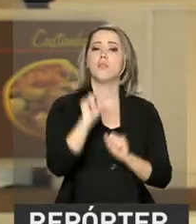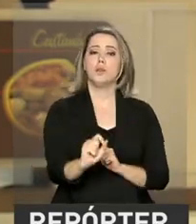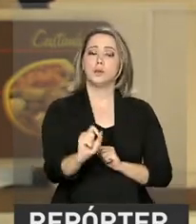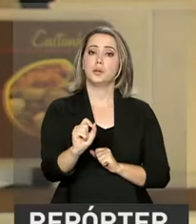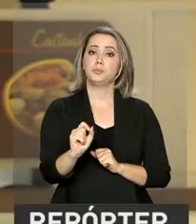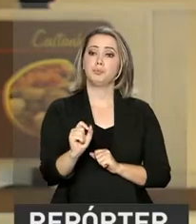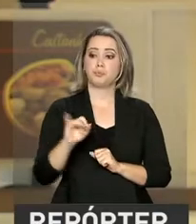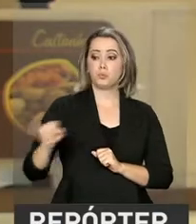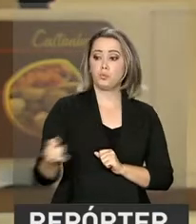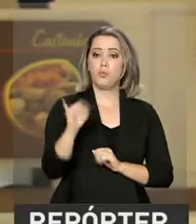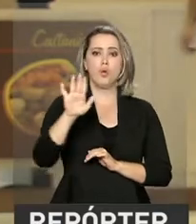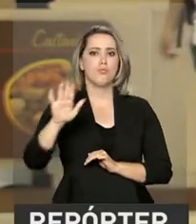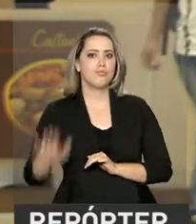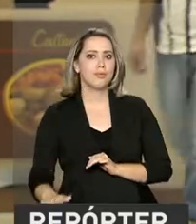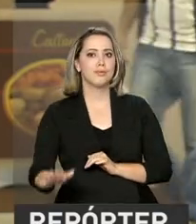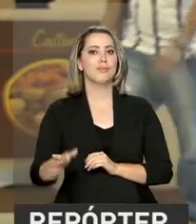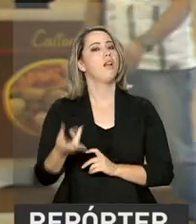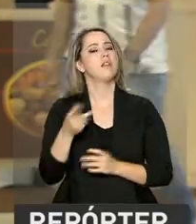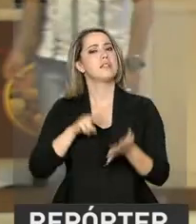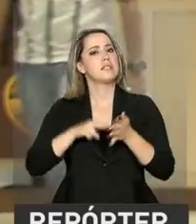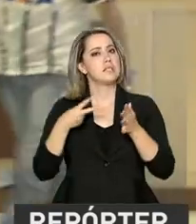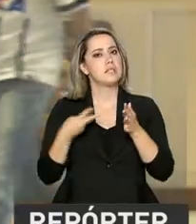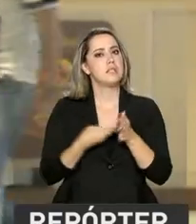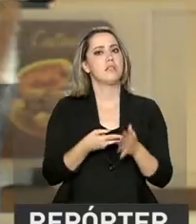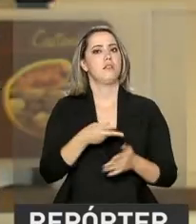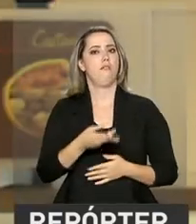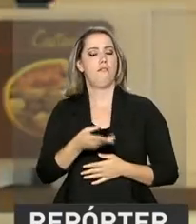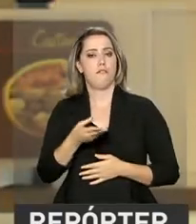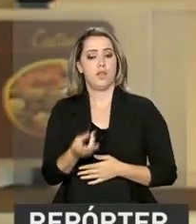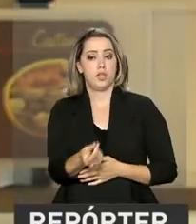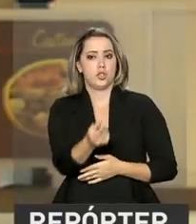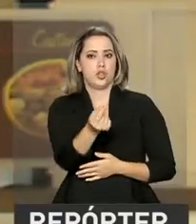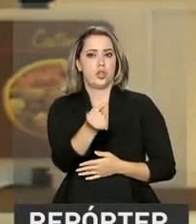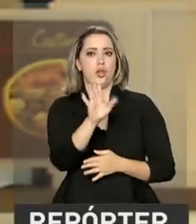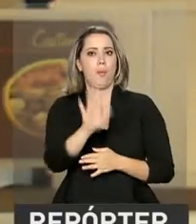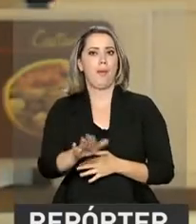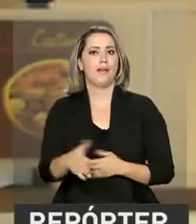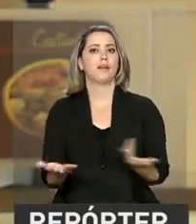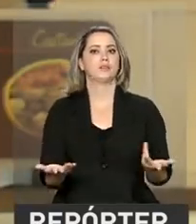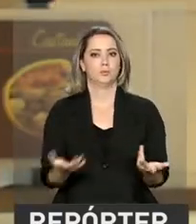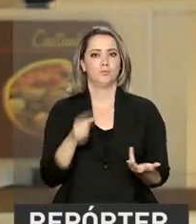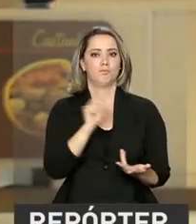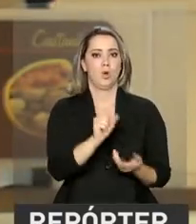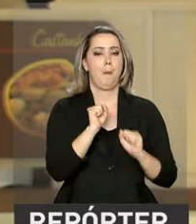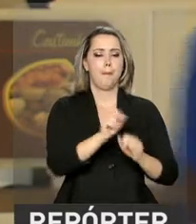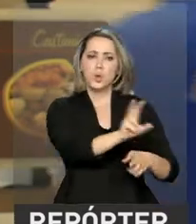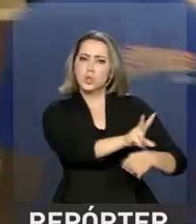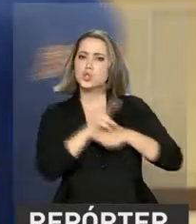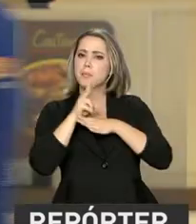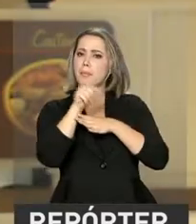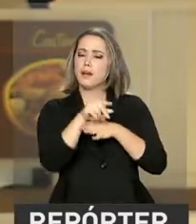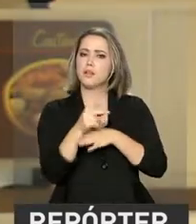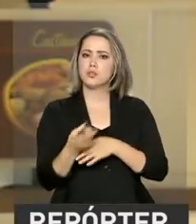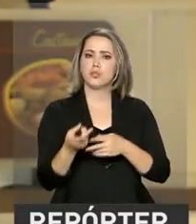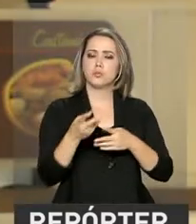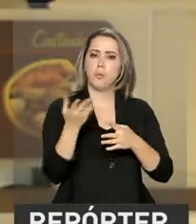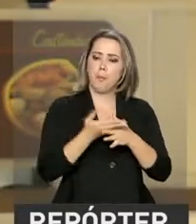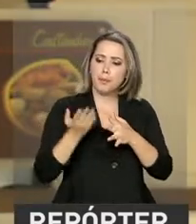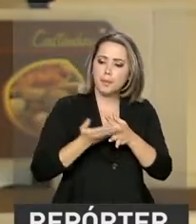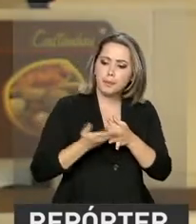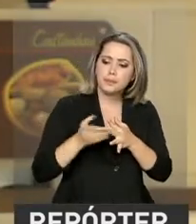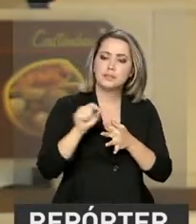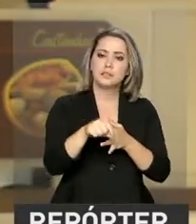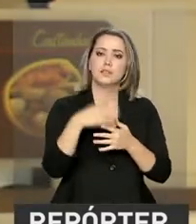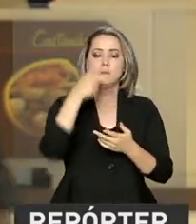dinheiro mais barato empresários podem tomar crédito com uma taxa mais em conta para dinamizar os negócios e consumidores